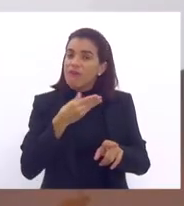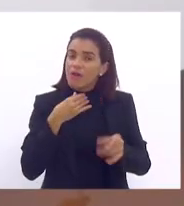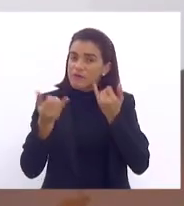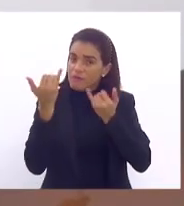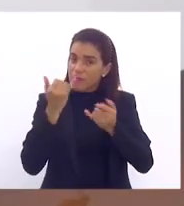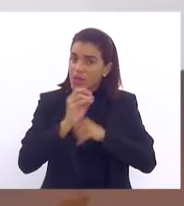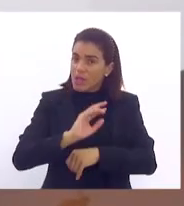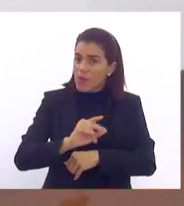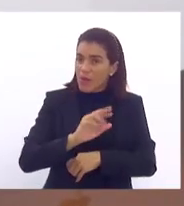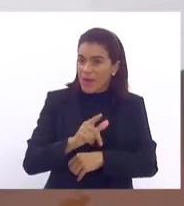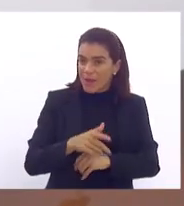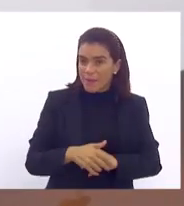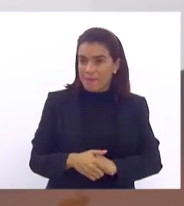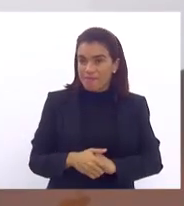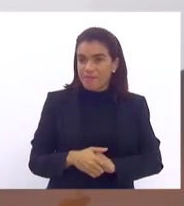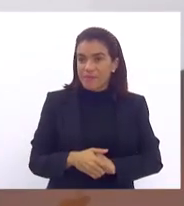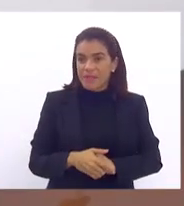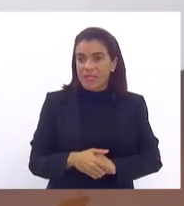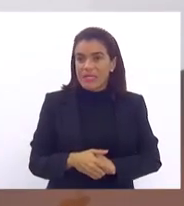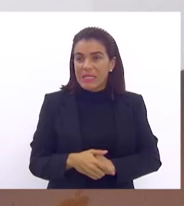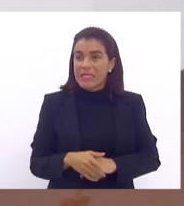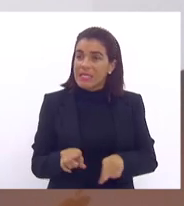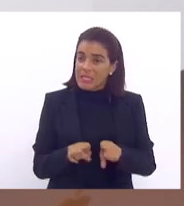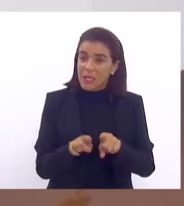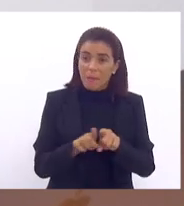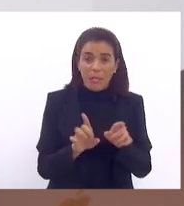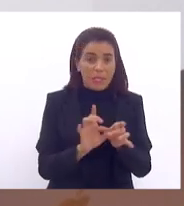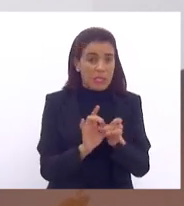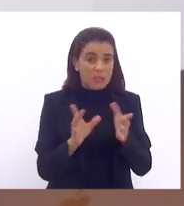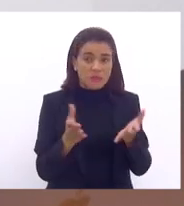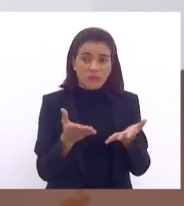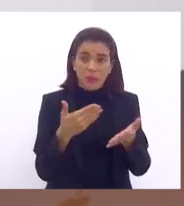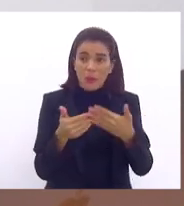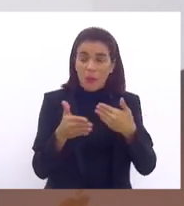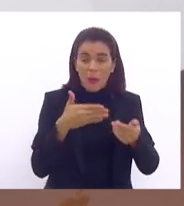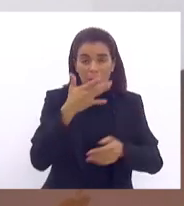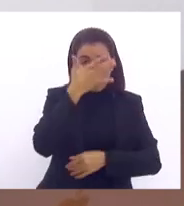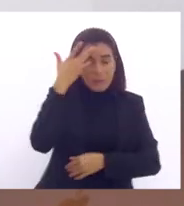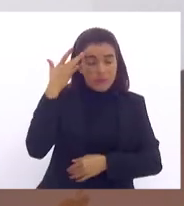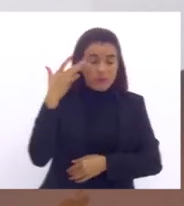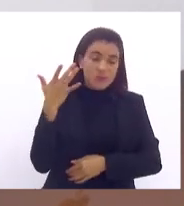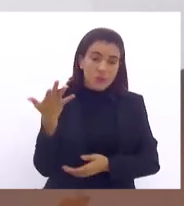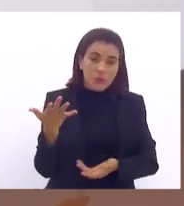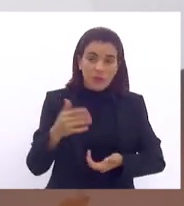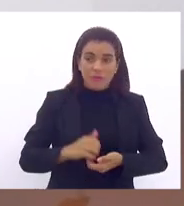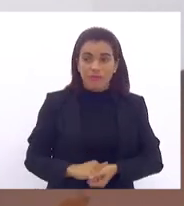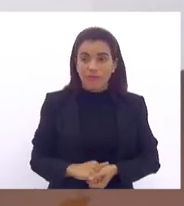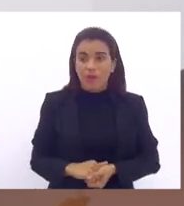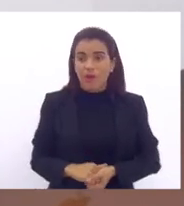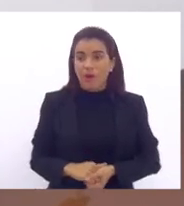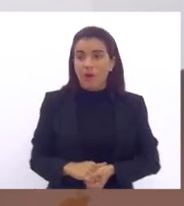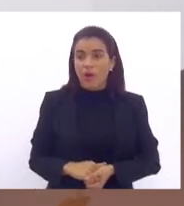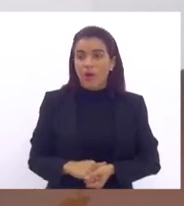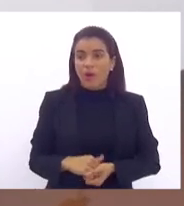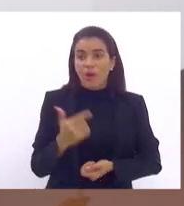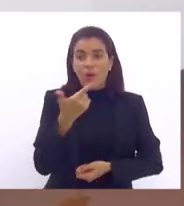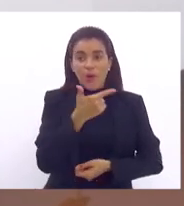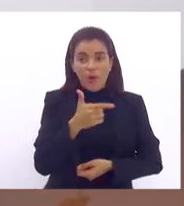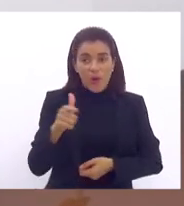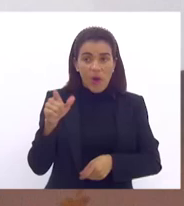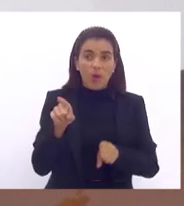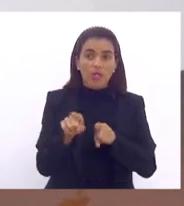essa é uma ferramenta menos drástica e que tá à disposição de quaisquer usuários das redes sociais a outra menos